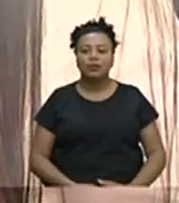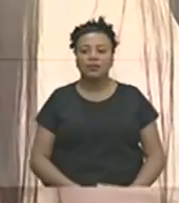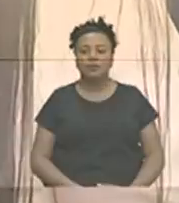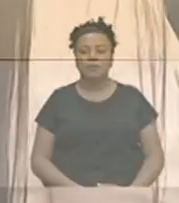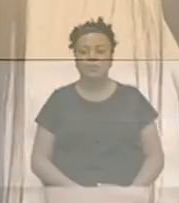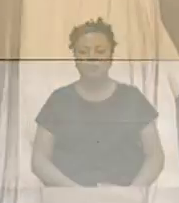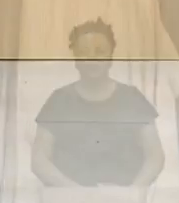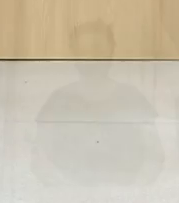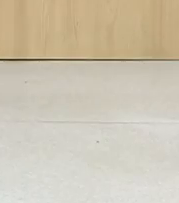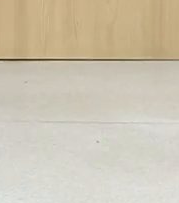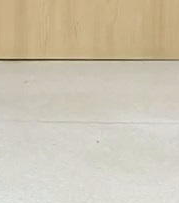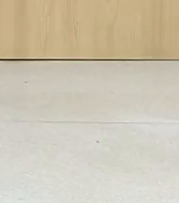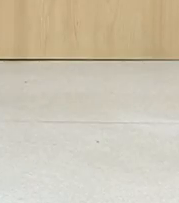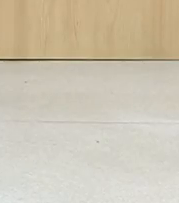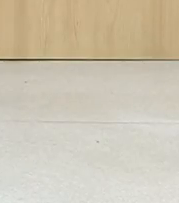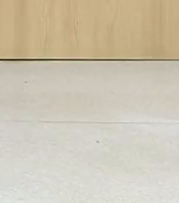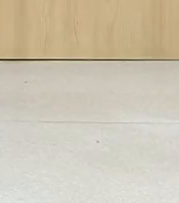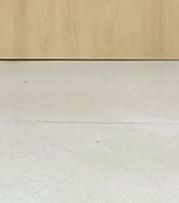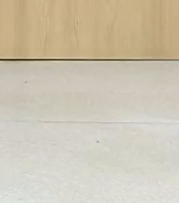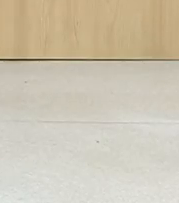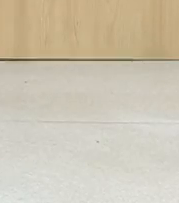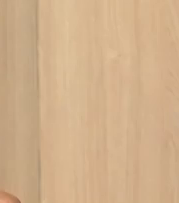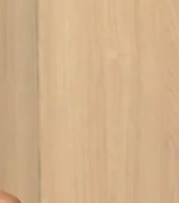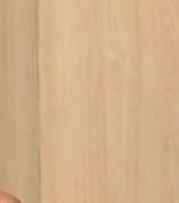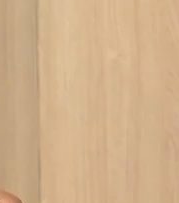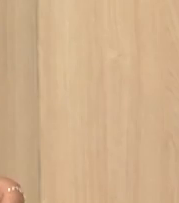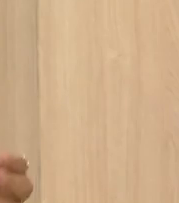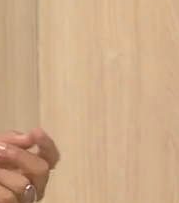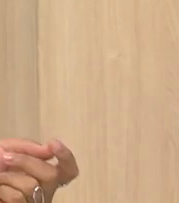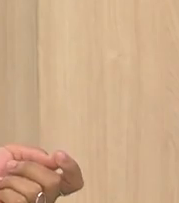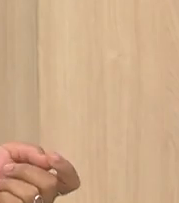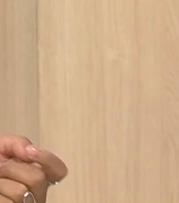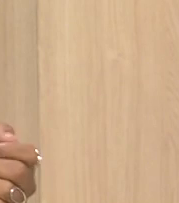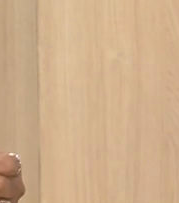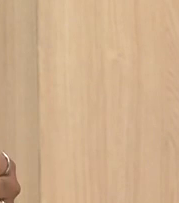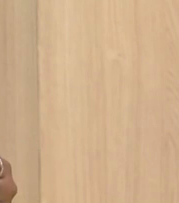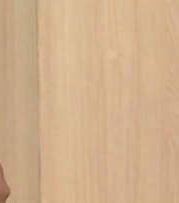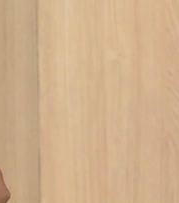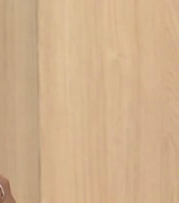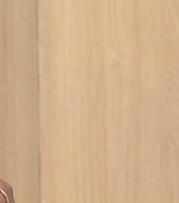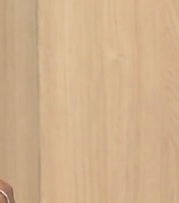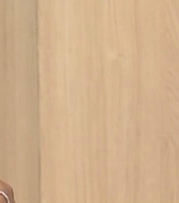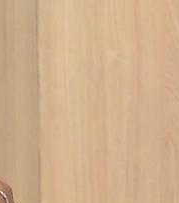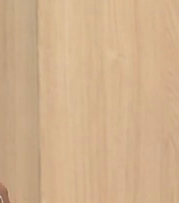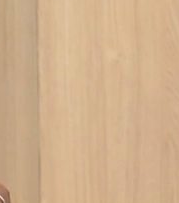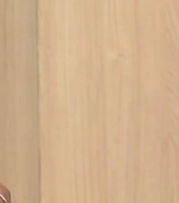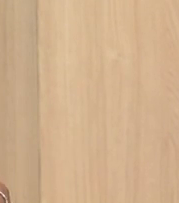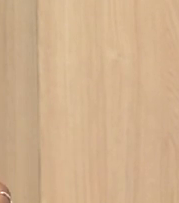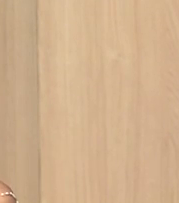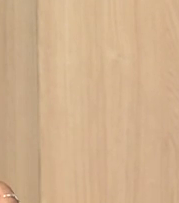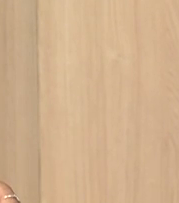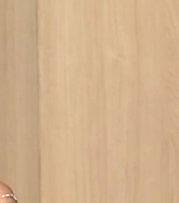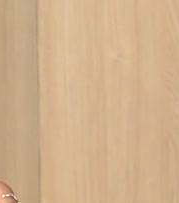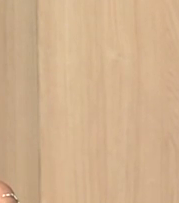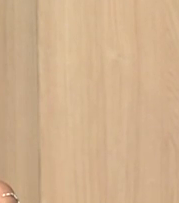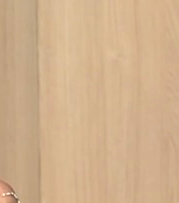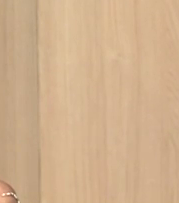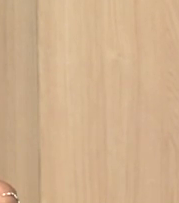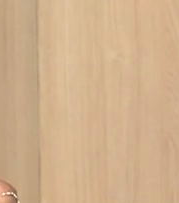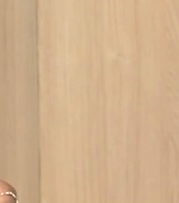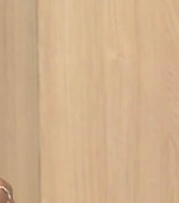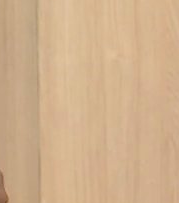pergunta também. Importante, né, esse dado que nos traz, então, o desembargador Francisco